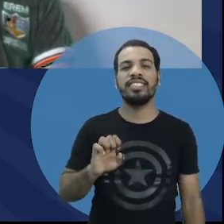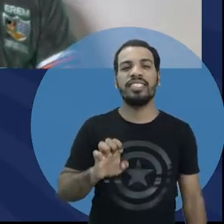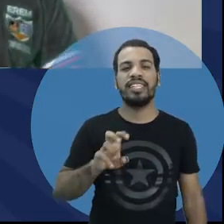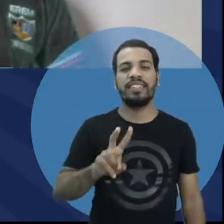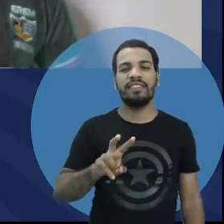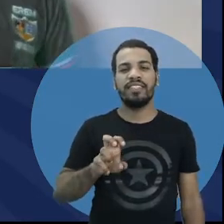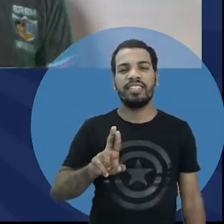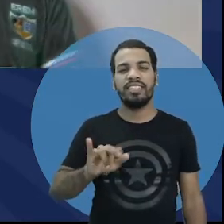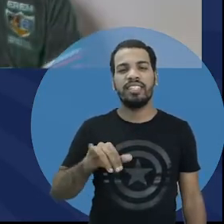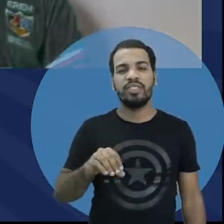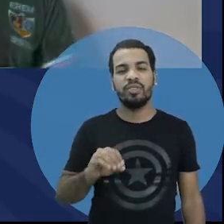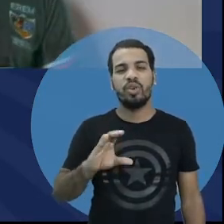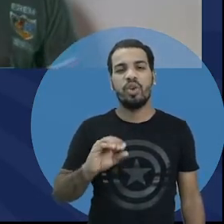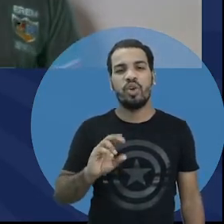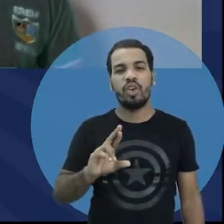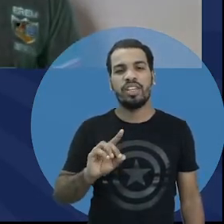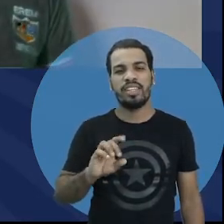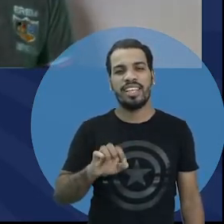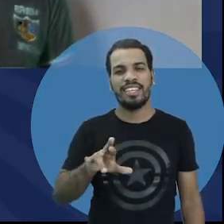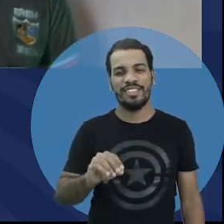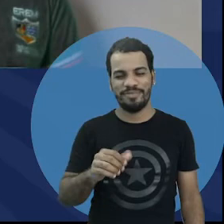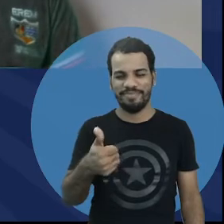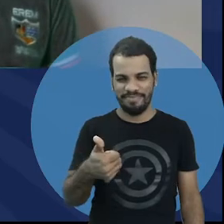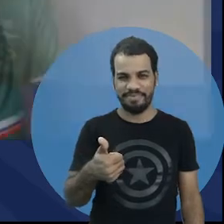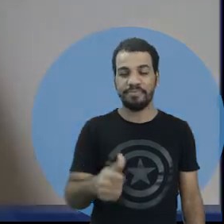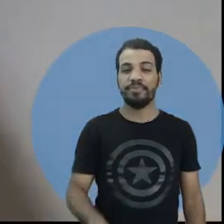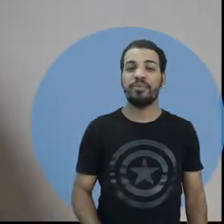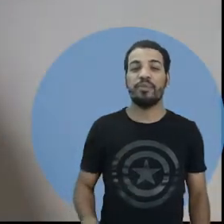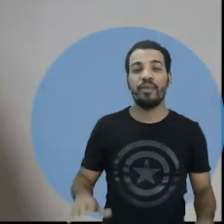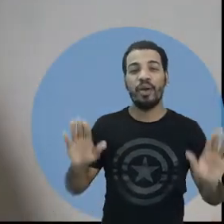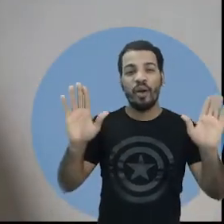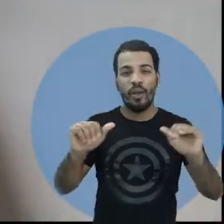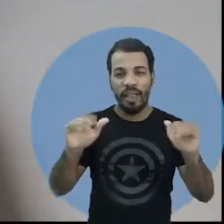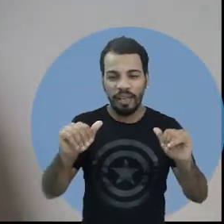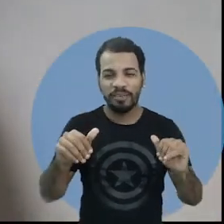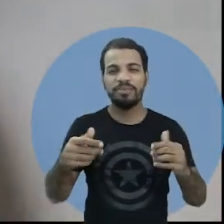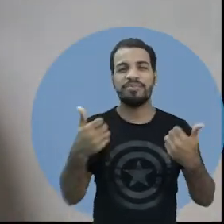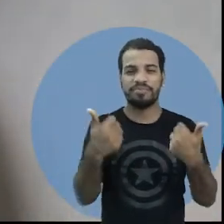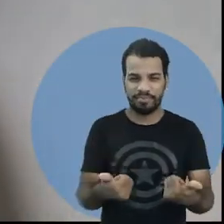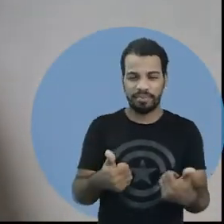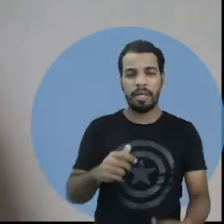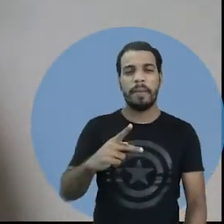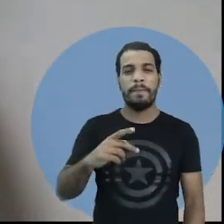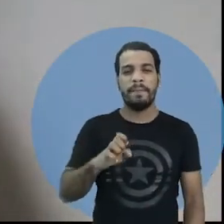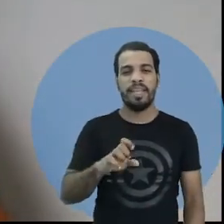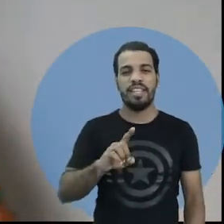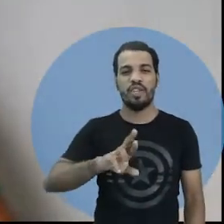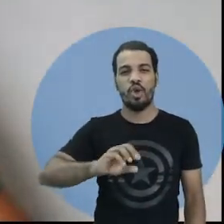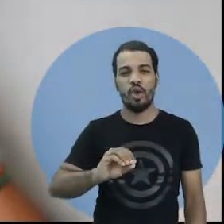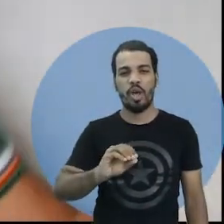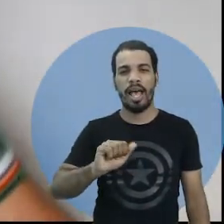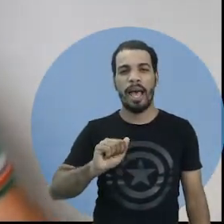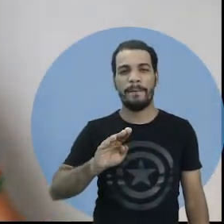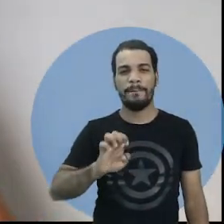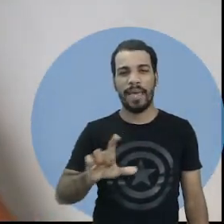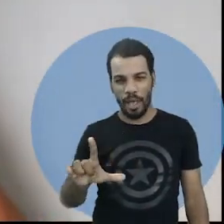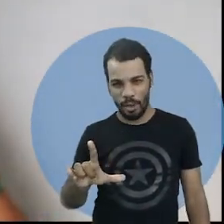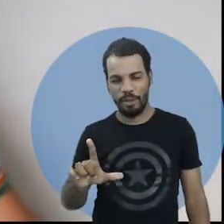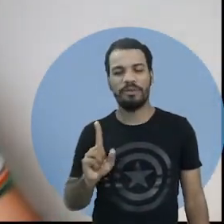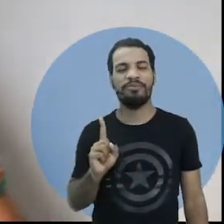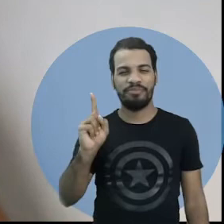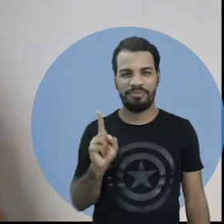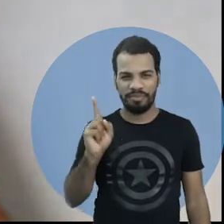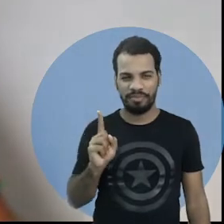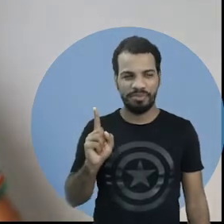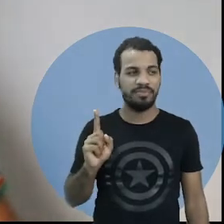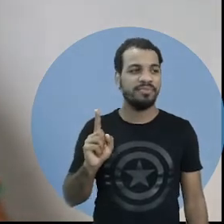Show de bola! Olá, pessoal. Tudo bem? Eu sou o professor Pedro Abel e a gente vai falar um pouquinho